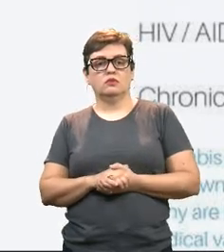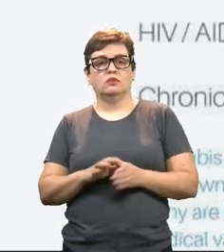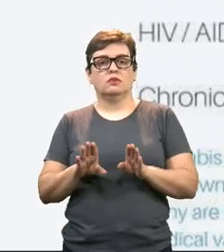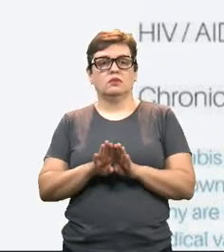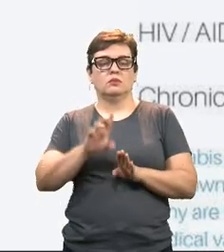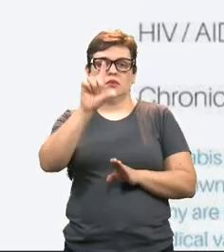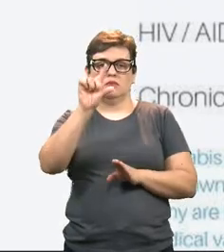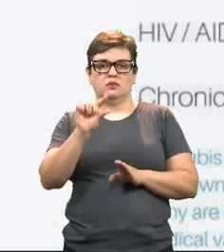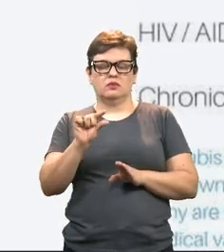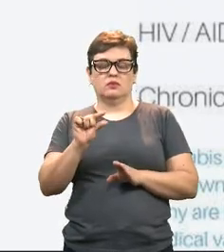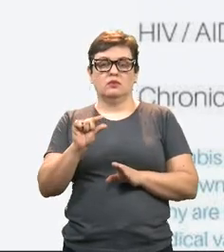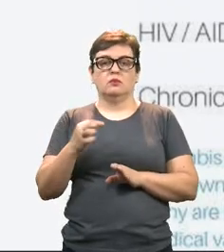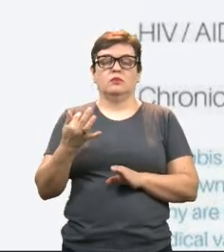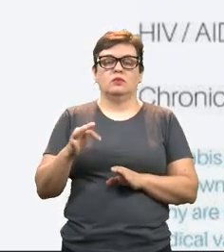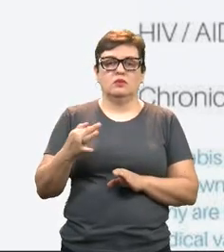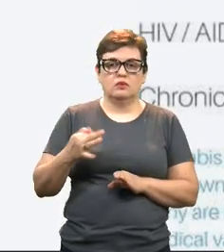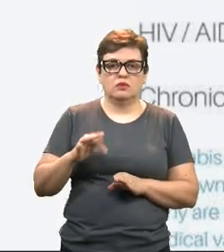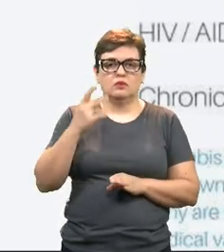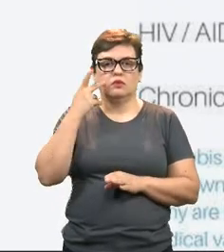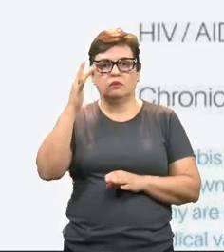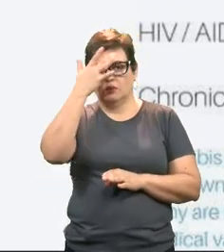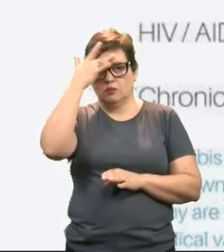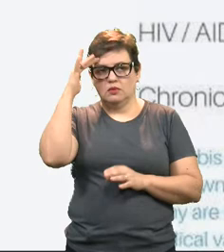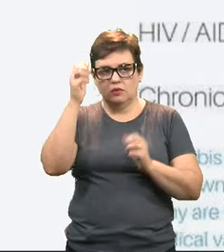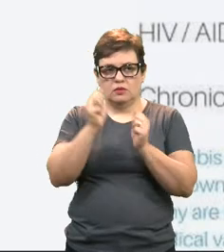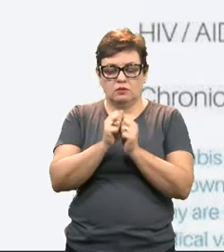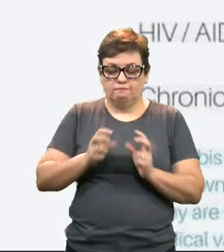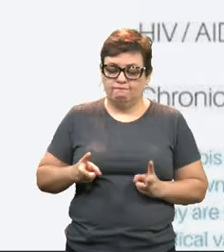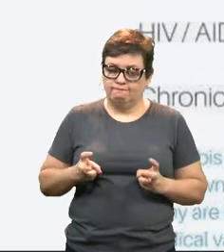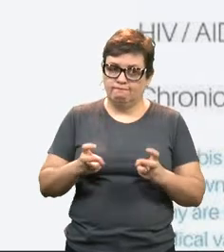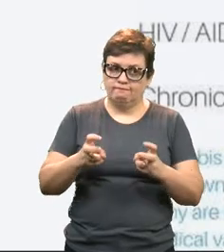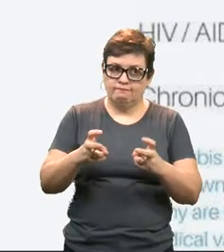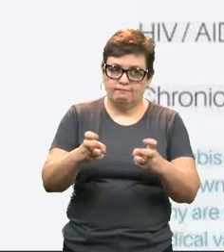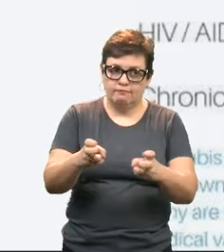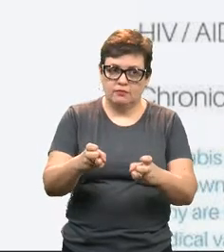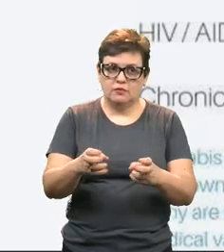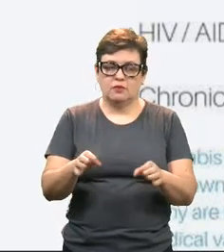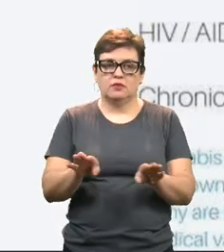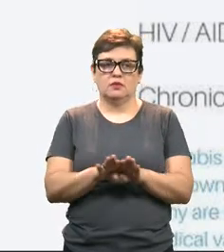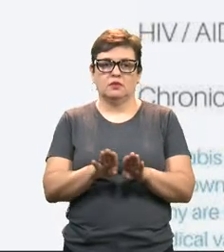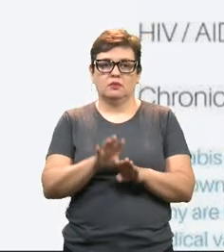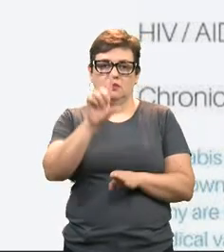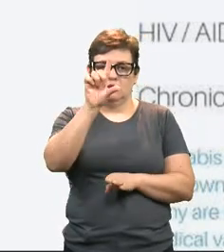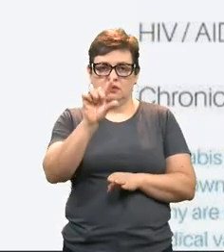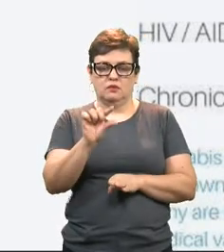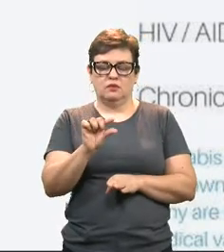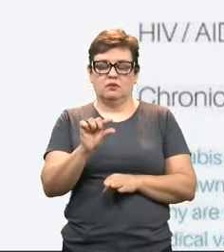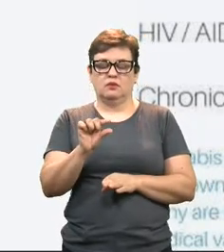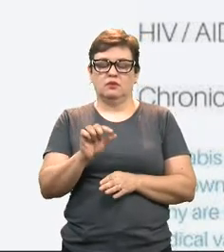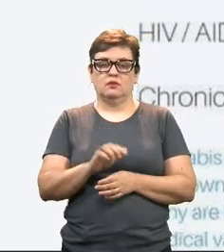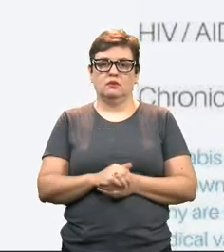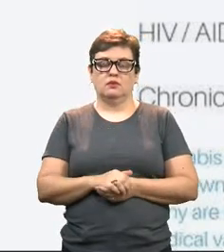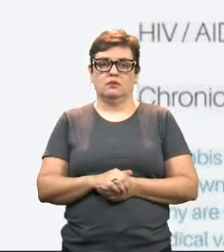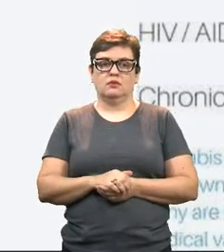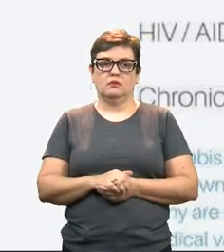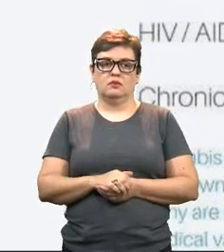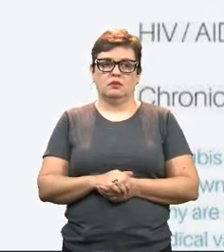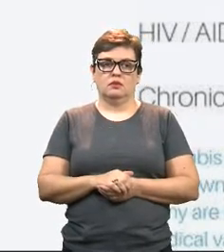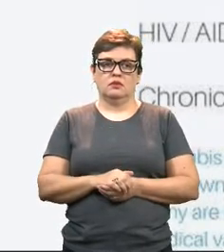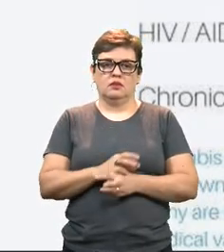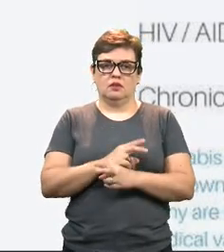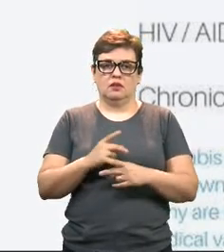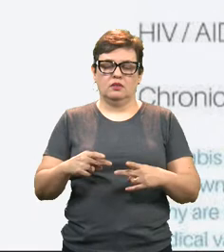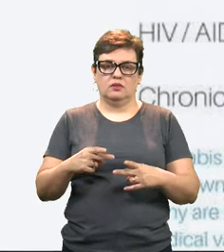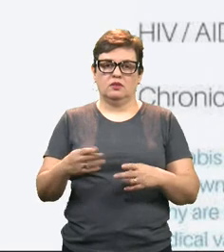da dor, para a pessoa que está com câncer, para amenizar os efeitos colaterais